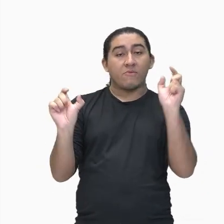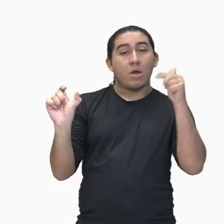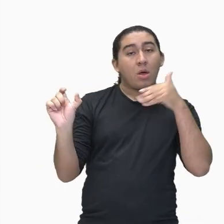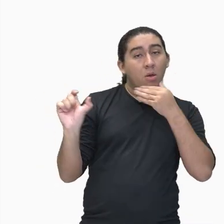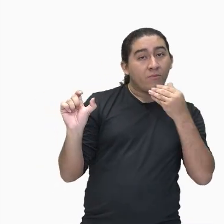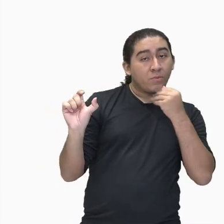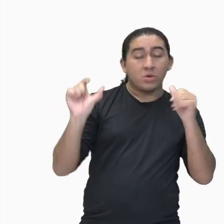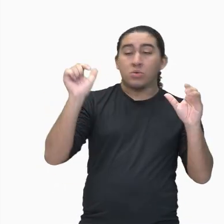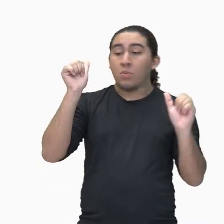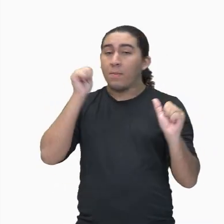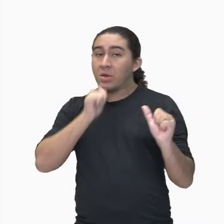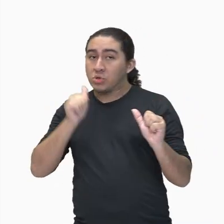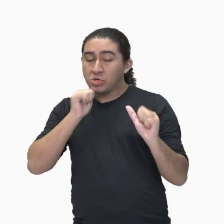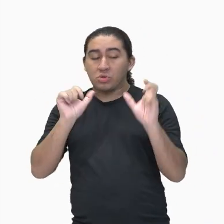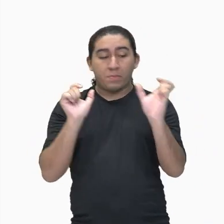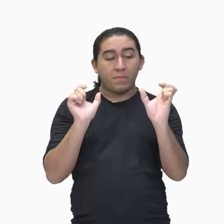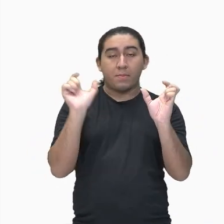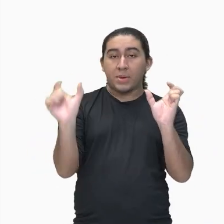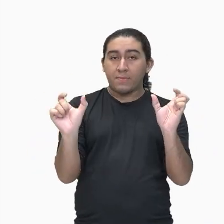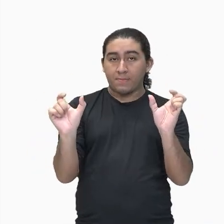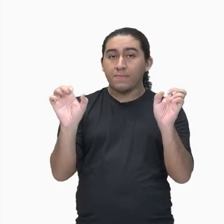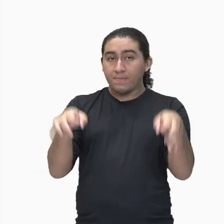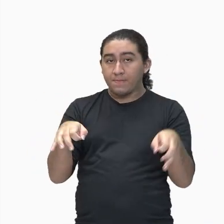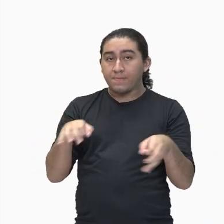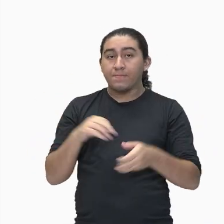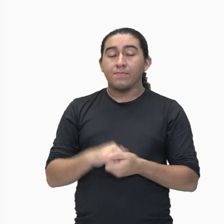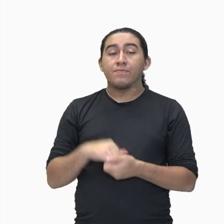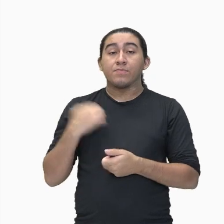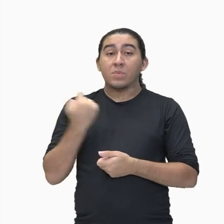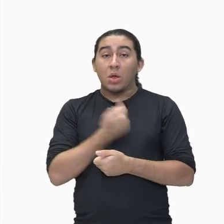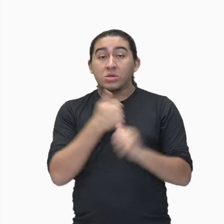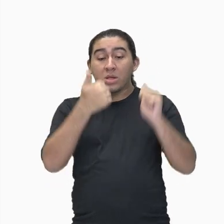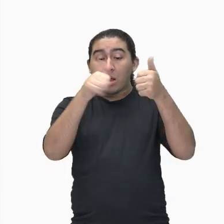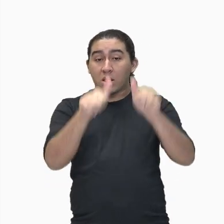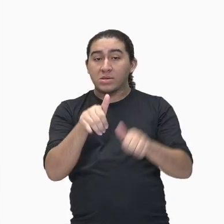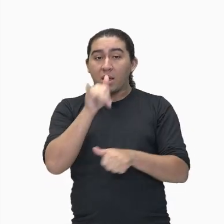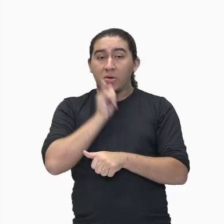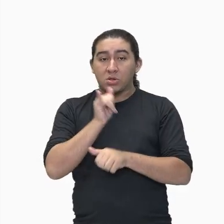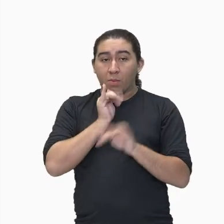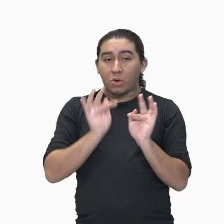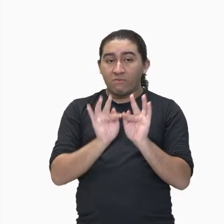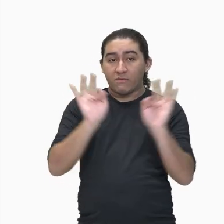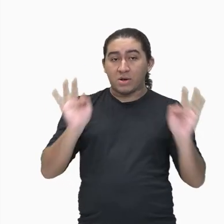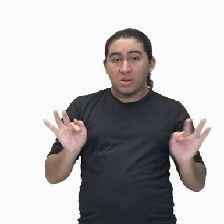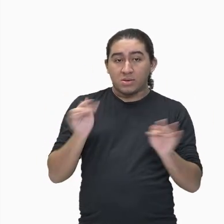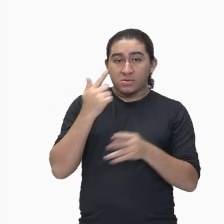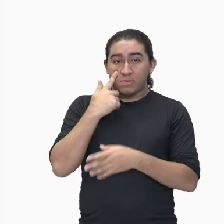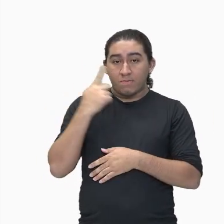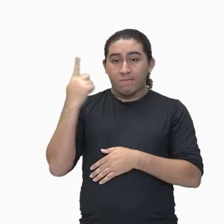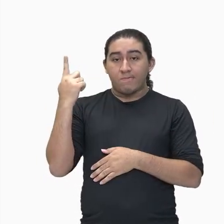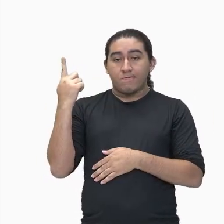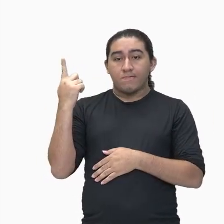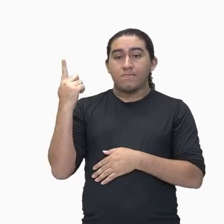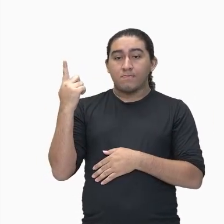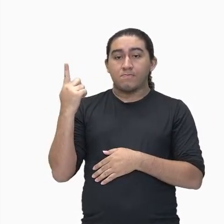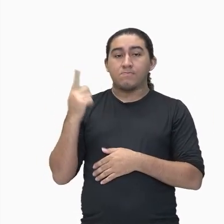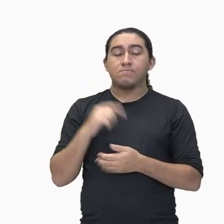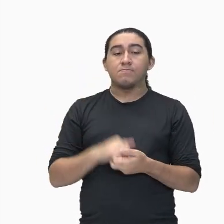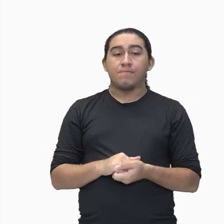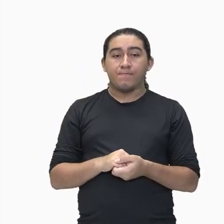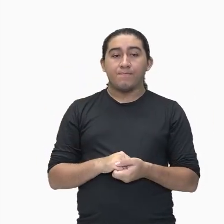o feminino. Então, a gente vai ver no exemplo, que aí temos duas formas.